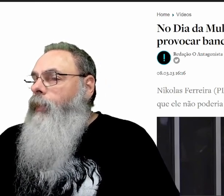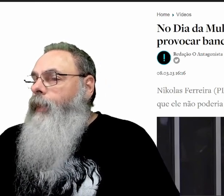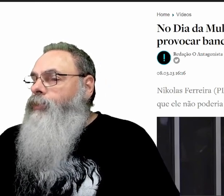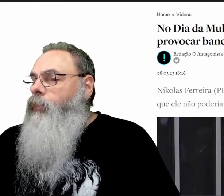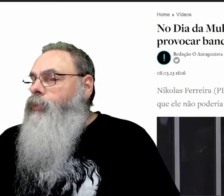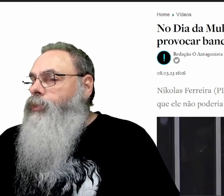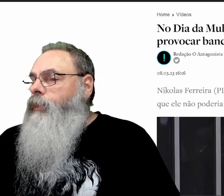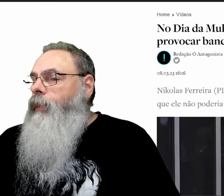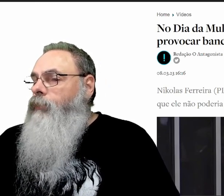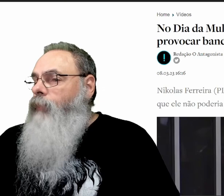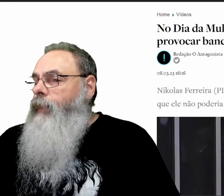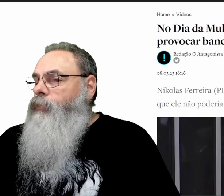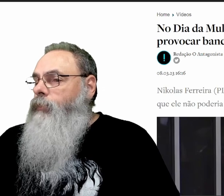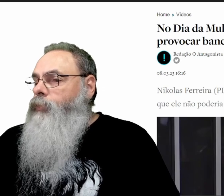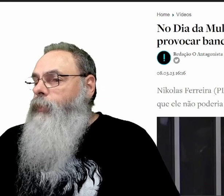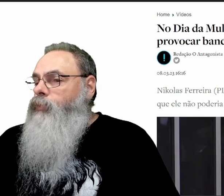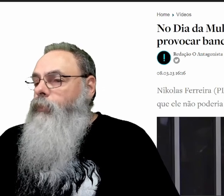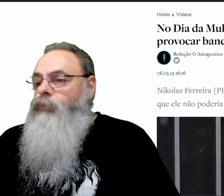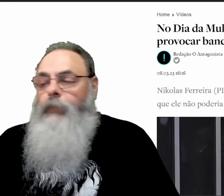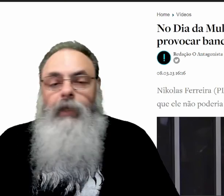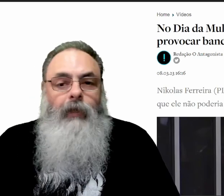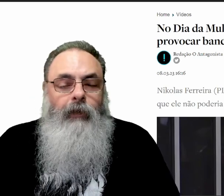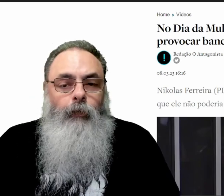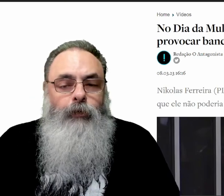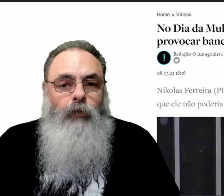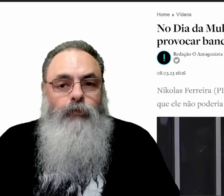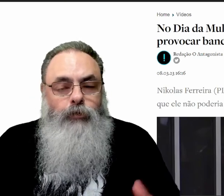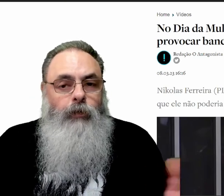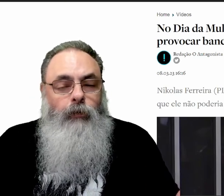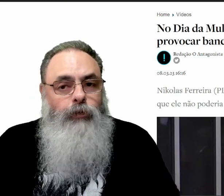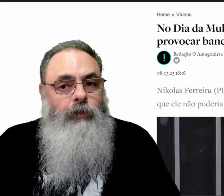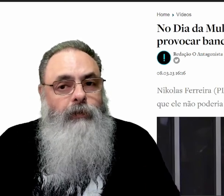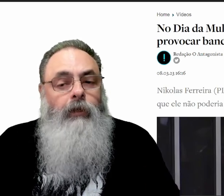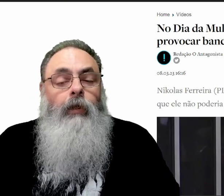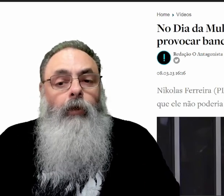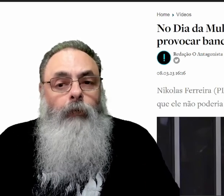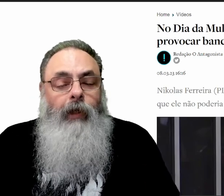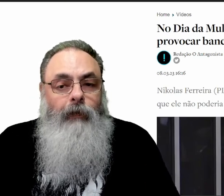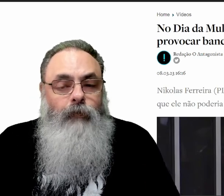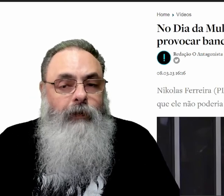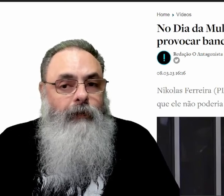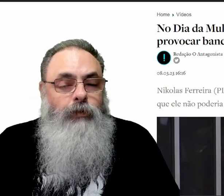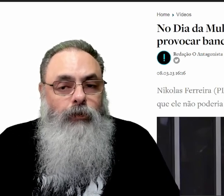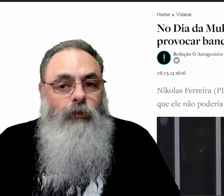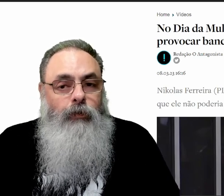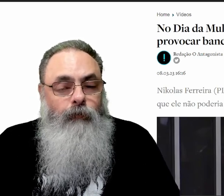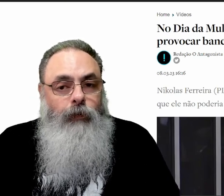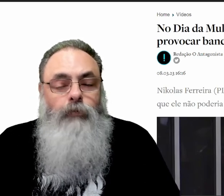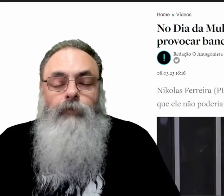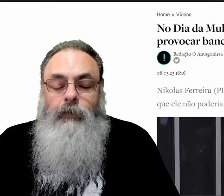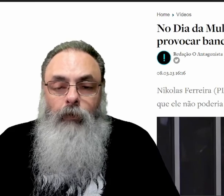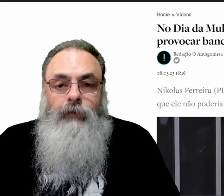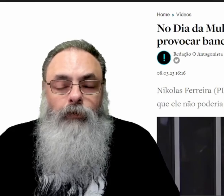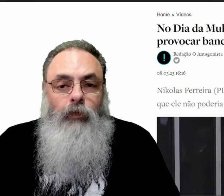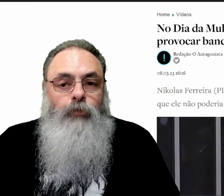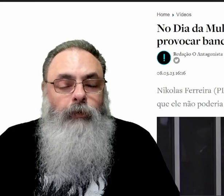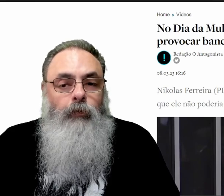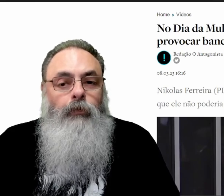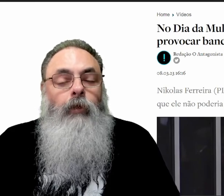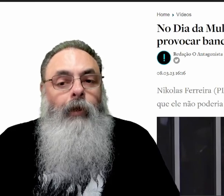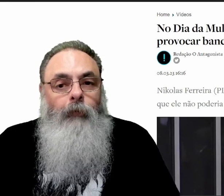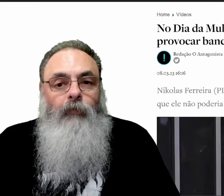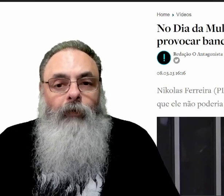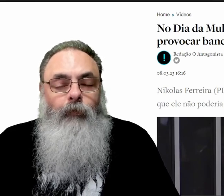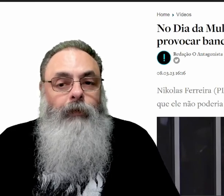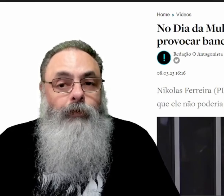picolé de nicotina e várias outras pessoas Obrigado aí o pessoal que sugeriu a notícia obrigado a você que tá assistindo nosso vídeo se você gosta do nosso